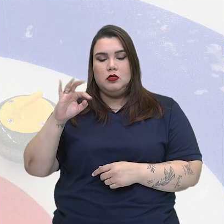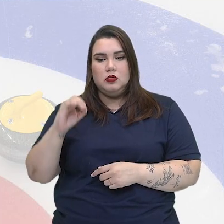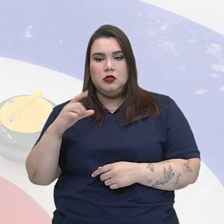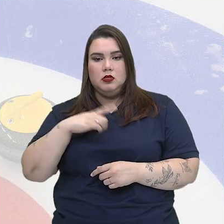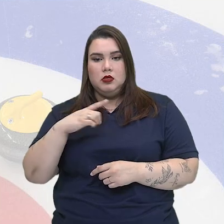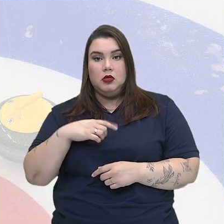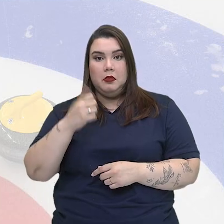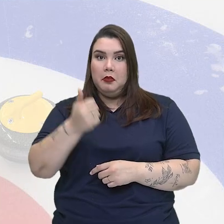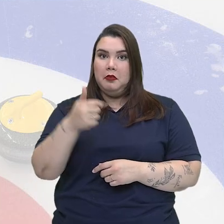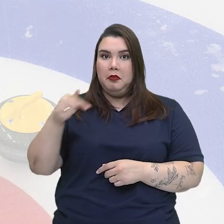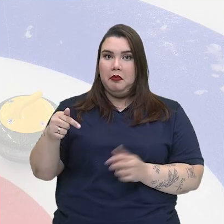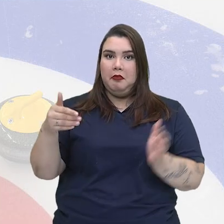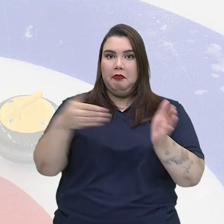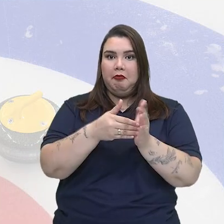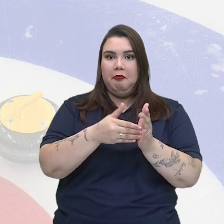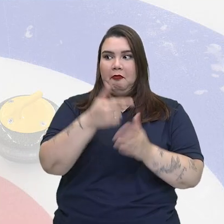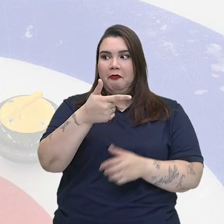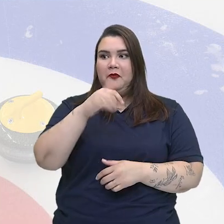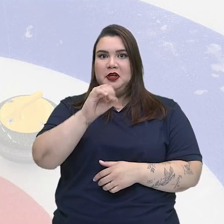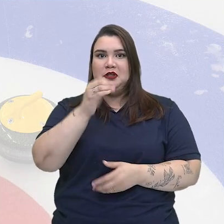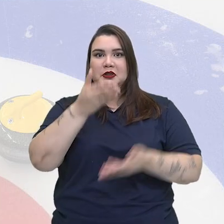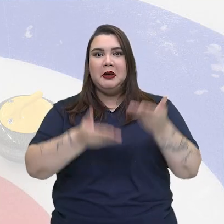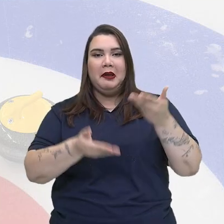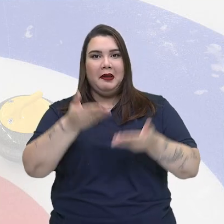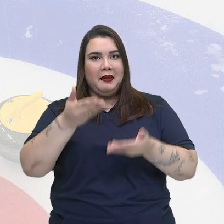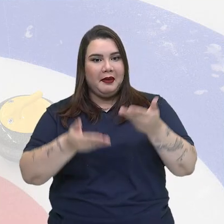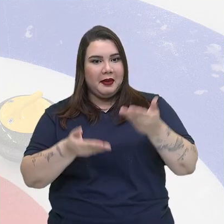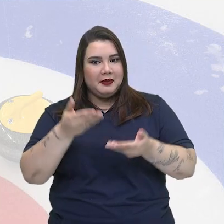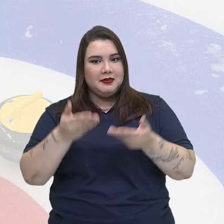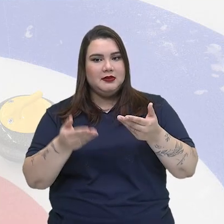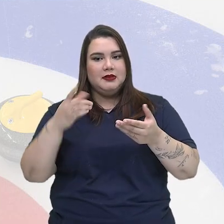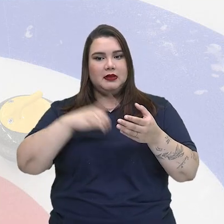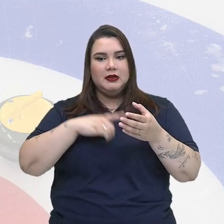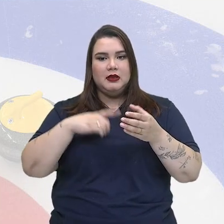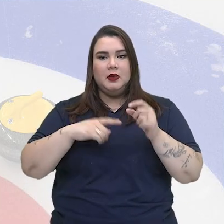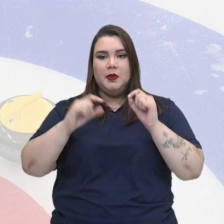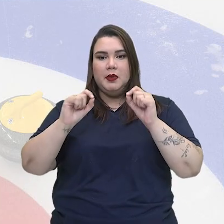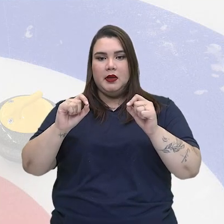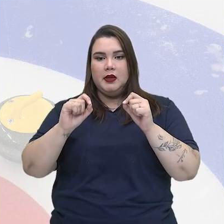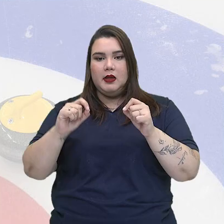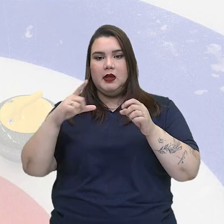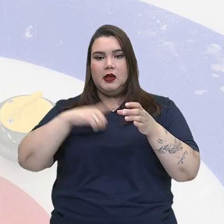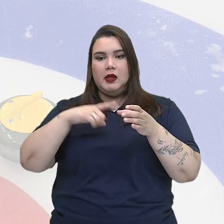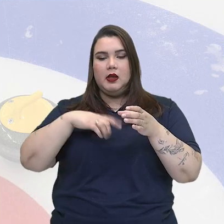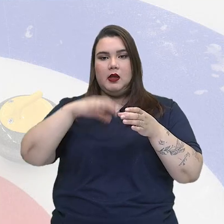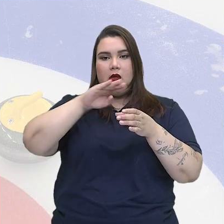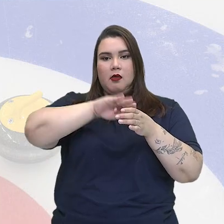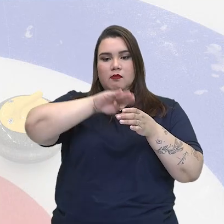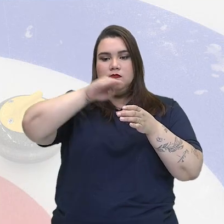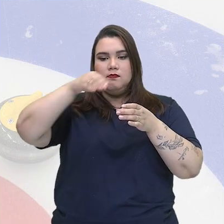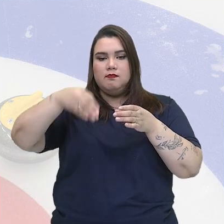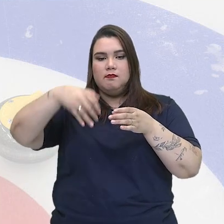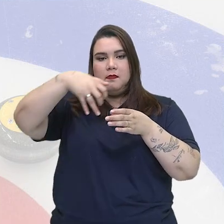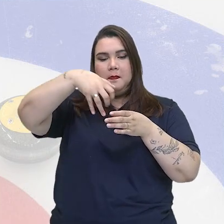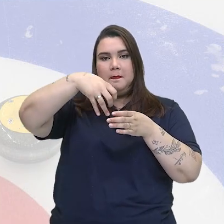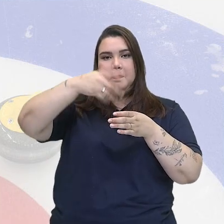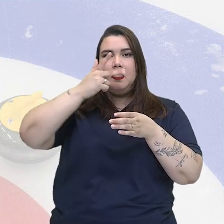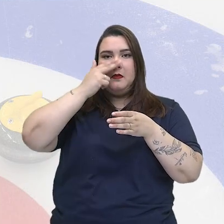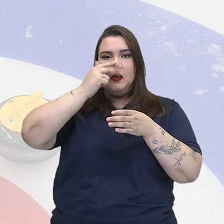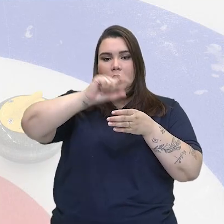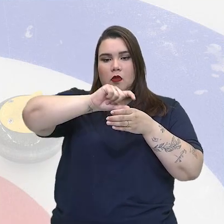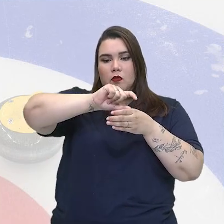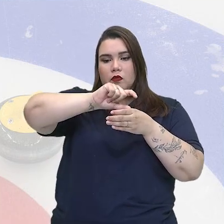bom? E possui essa haste que vai permitir, né, que permite o local